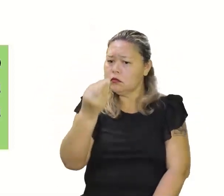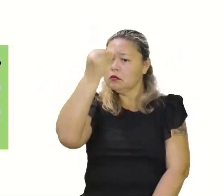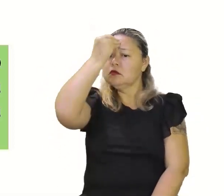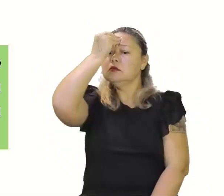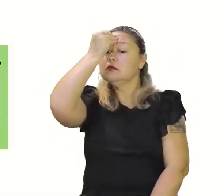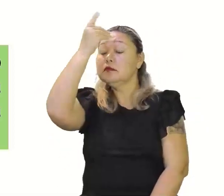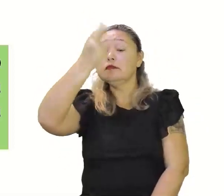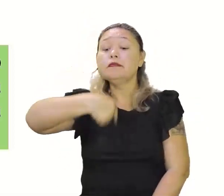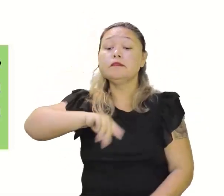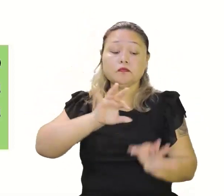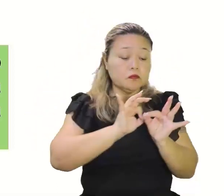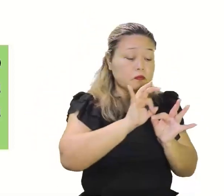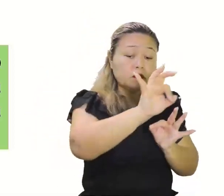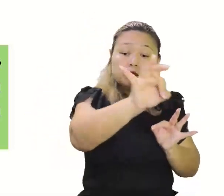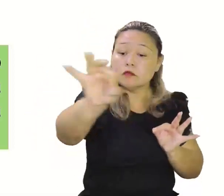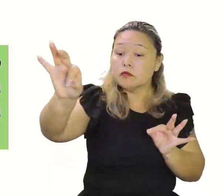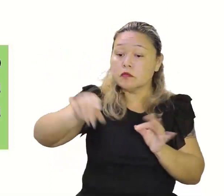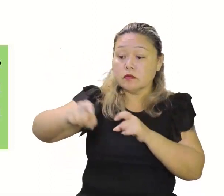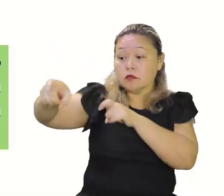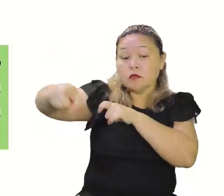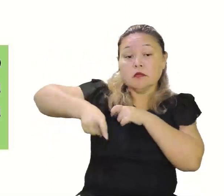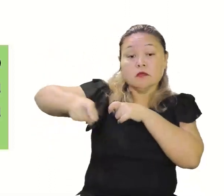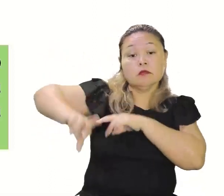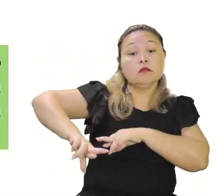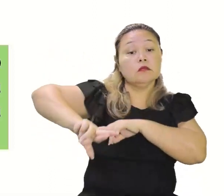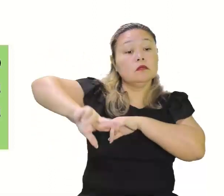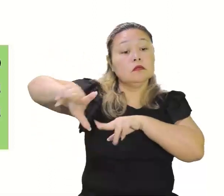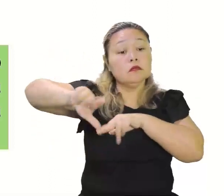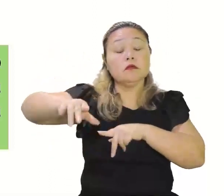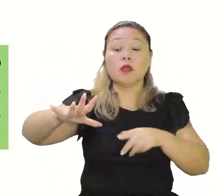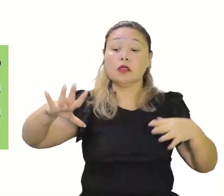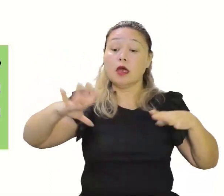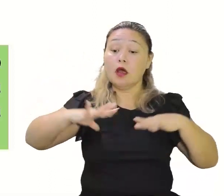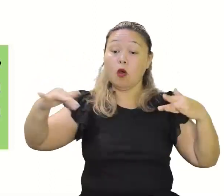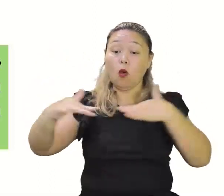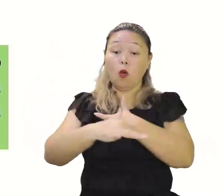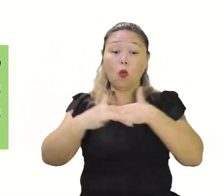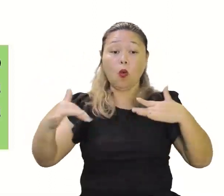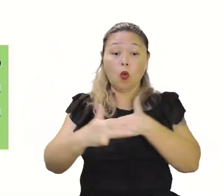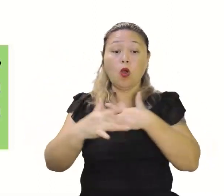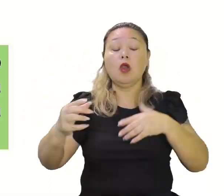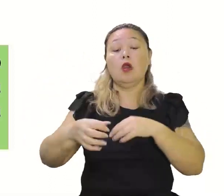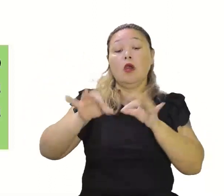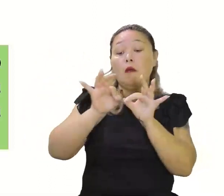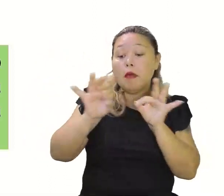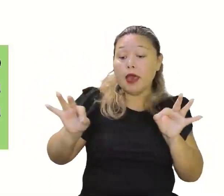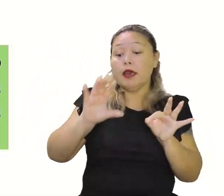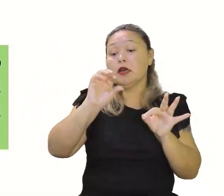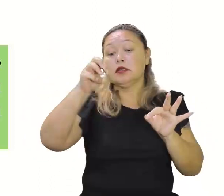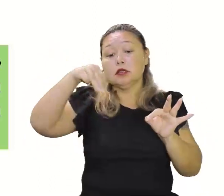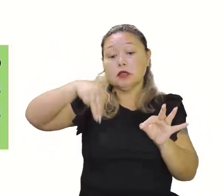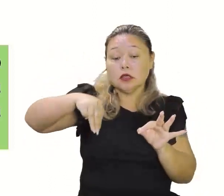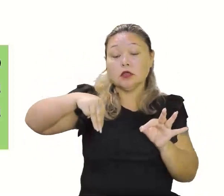as medidas de áreas rurais são diferentes das medidas urbanas, por exemplo, metros, centímetros, mas elas se relacionam